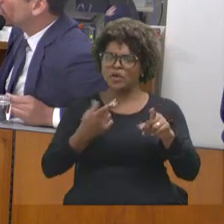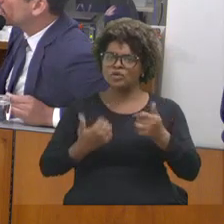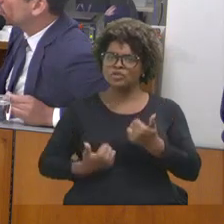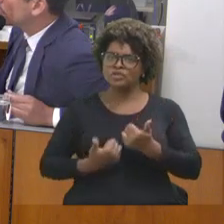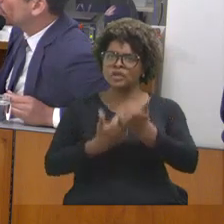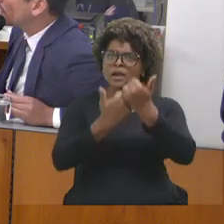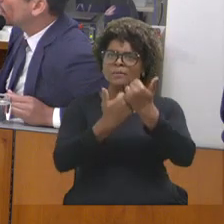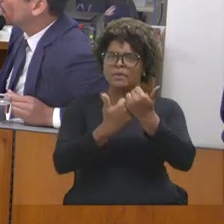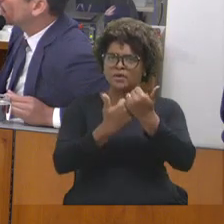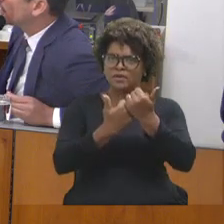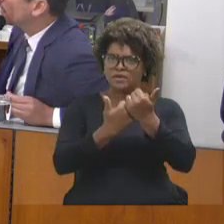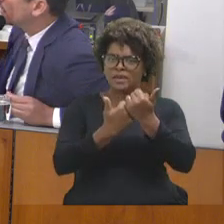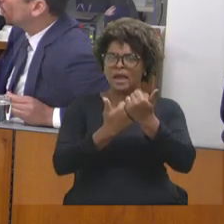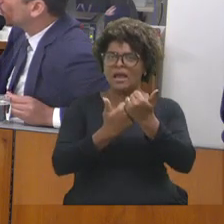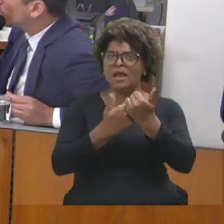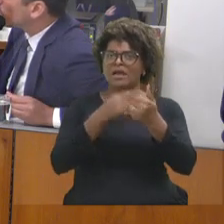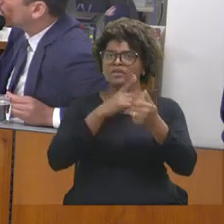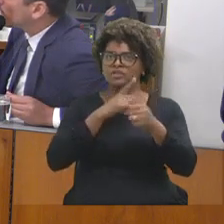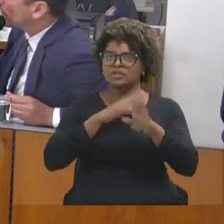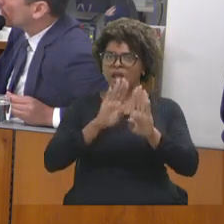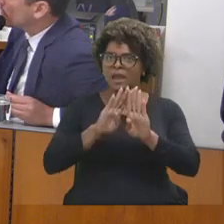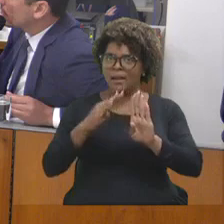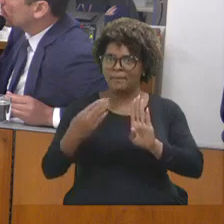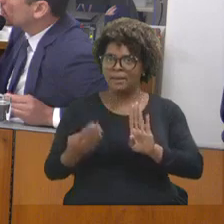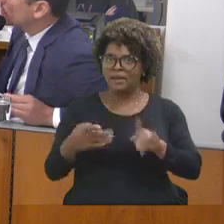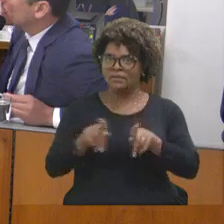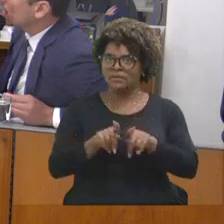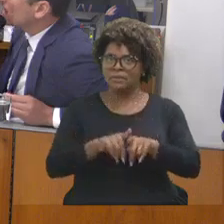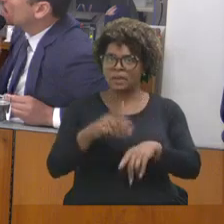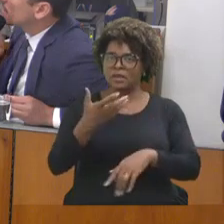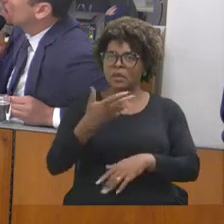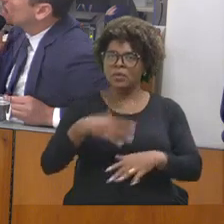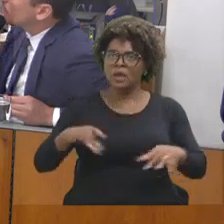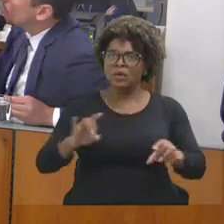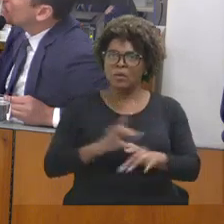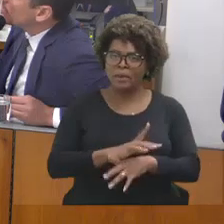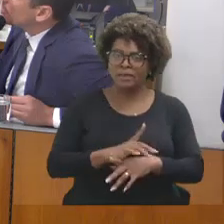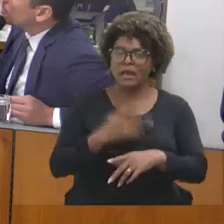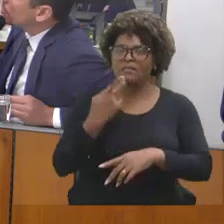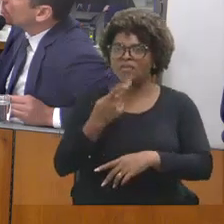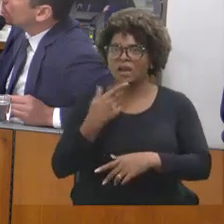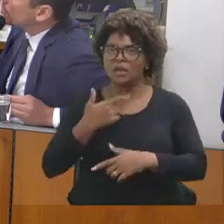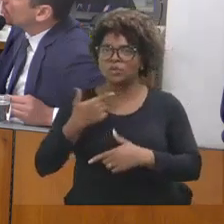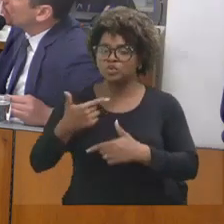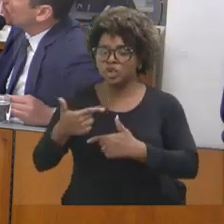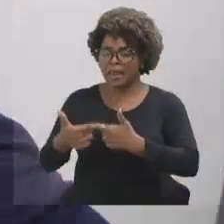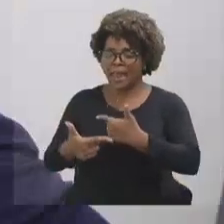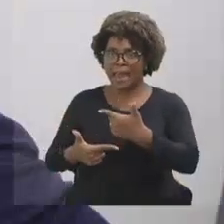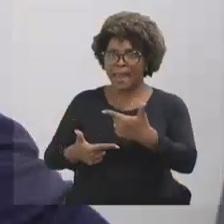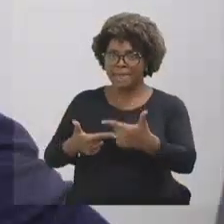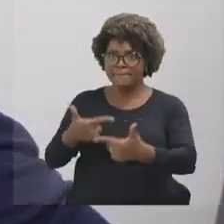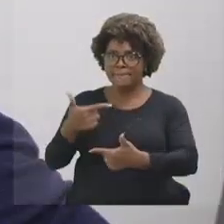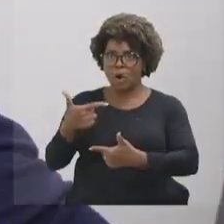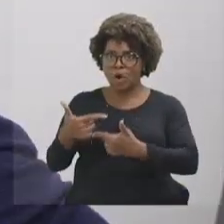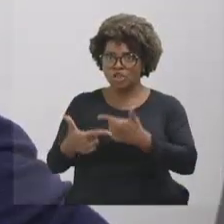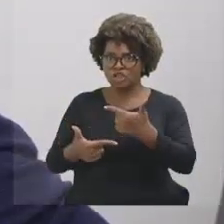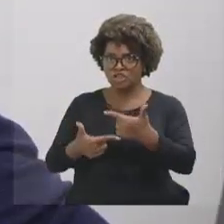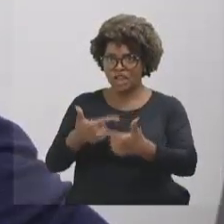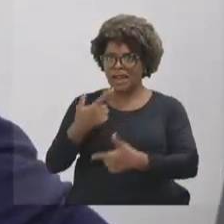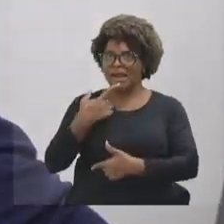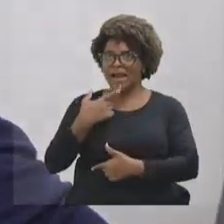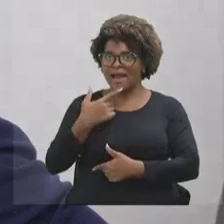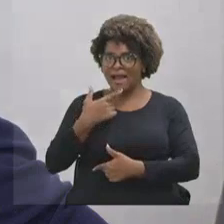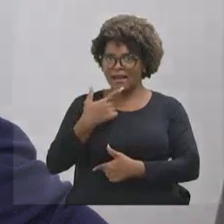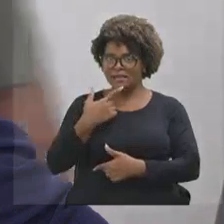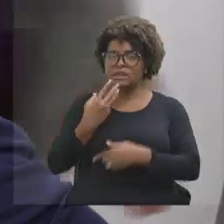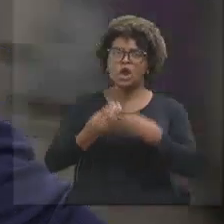Gonçalves sobre questão de porta aberta também é uma complementação em relação a hemodiálise como que a gente pode fazer com que o Oliveira solicite